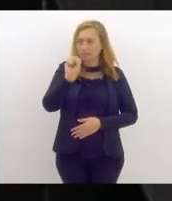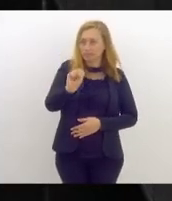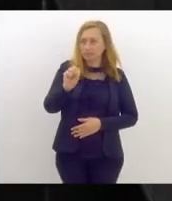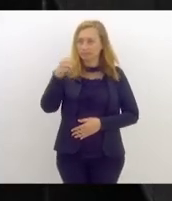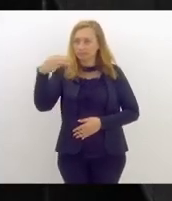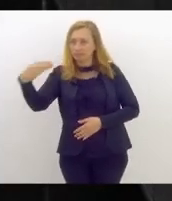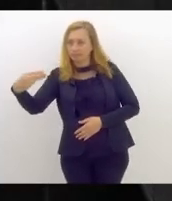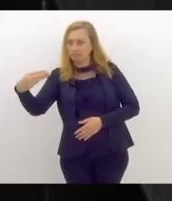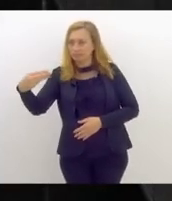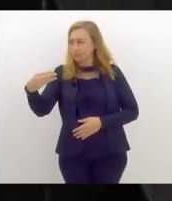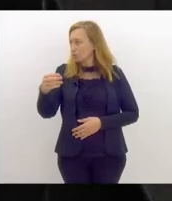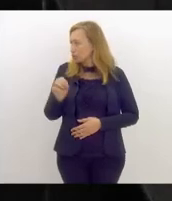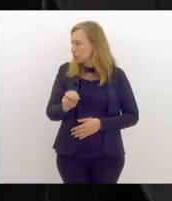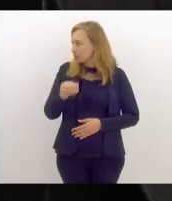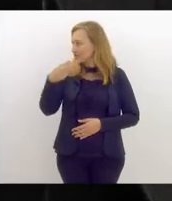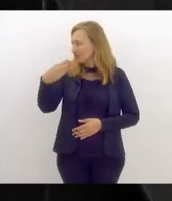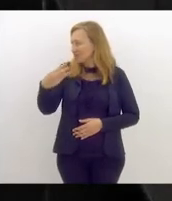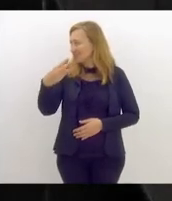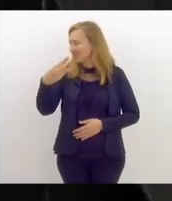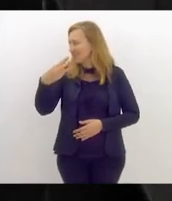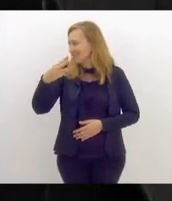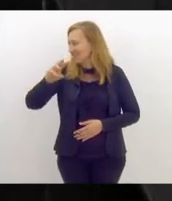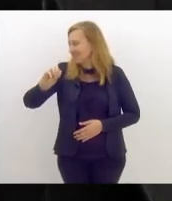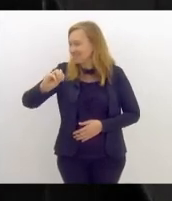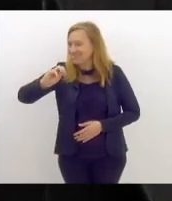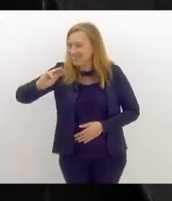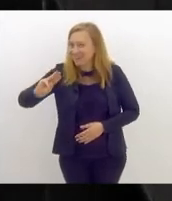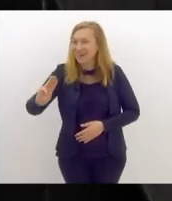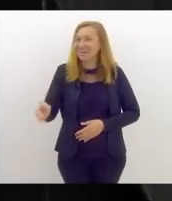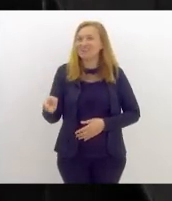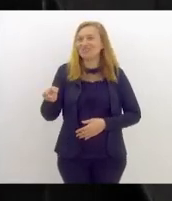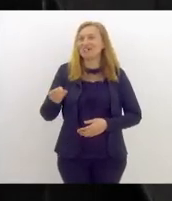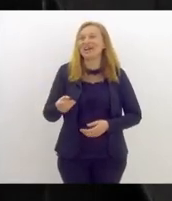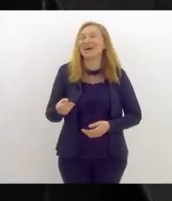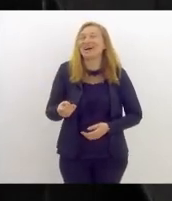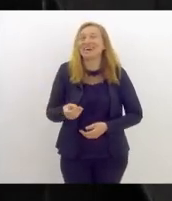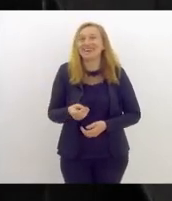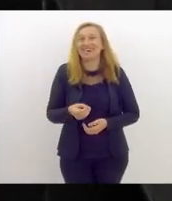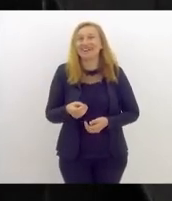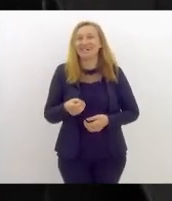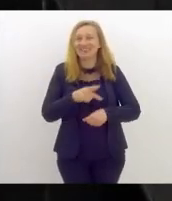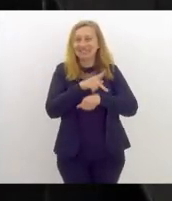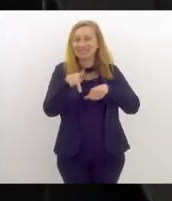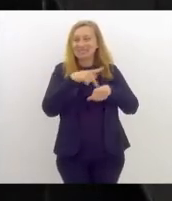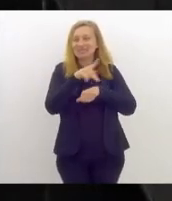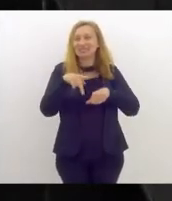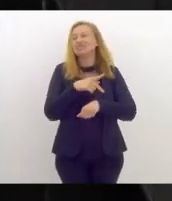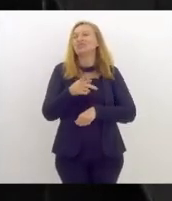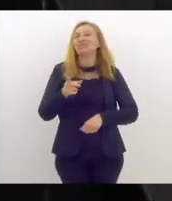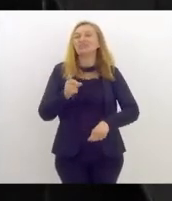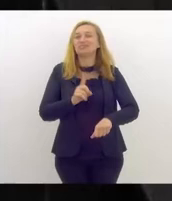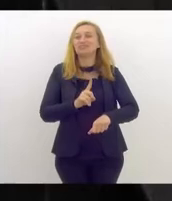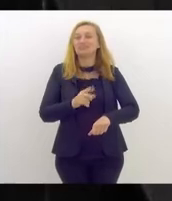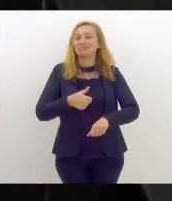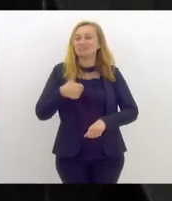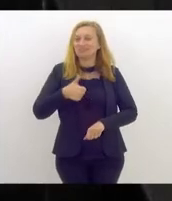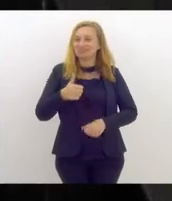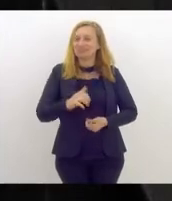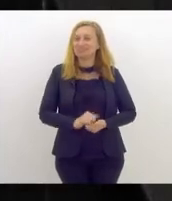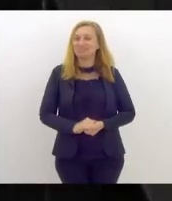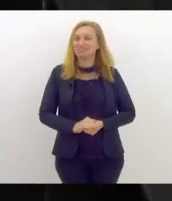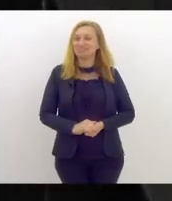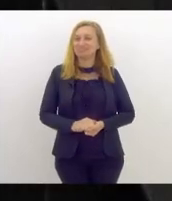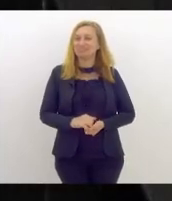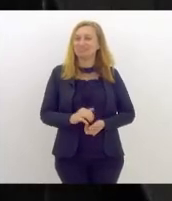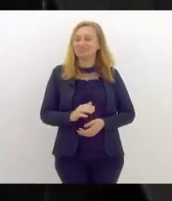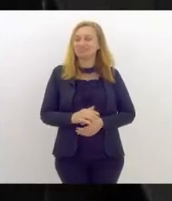deixou 30 mil mortes naquele país e Hebe de bonafini liderou no primeiro momento uma quinzena não passava